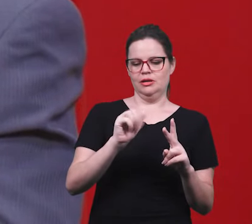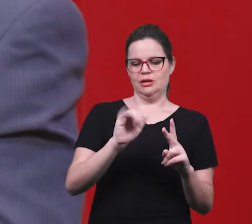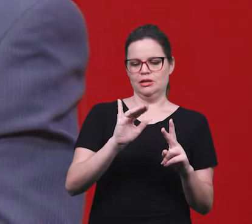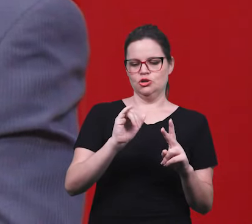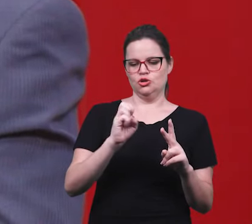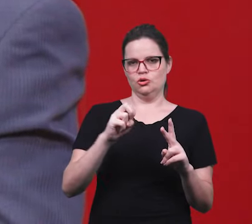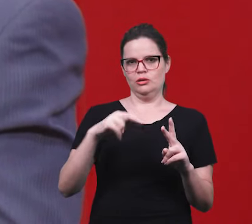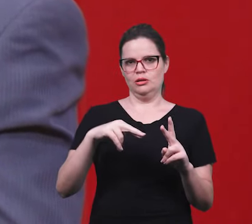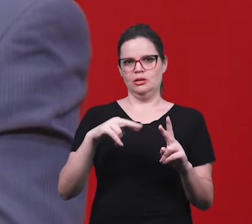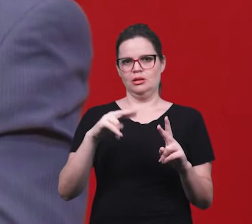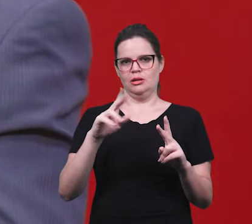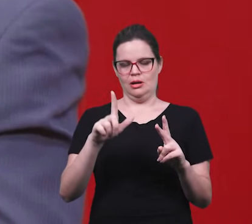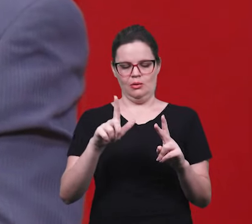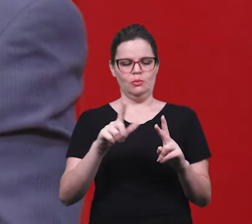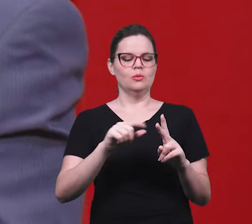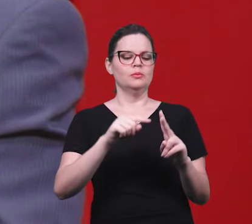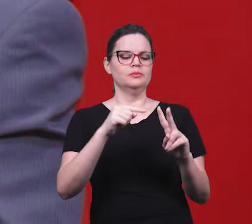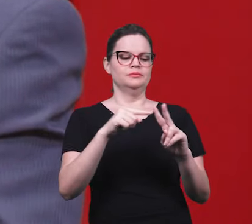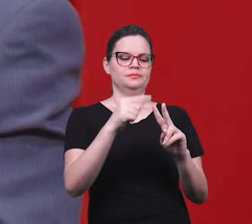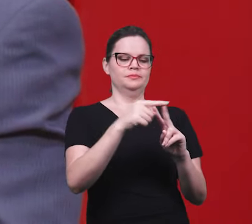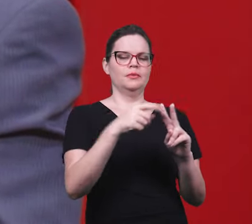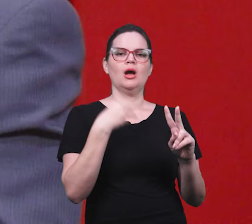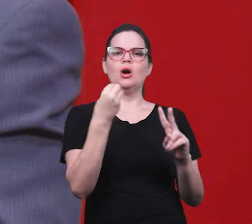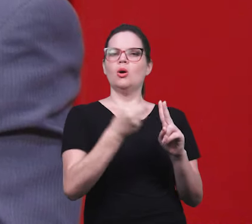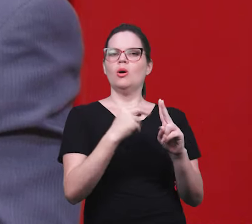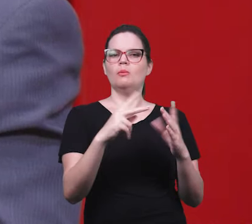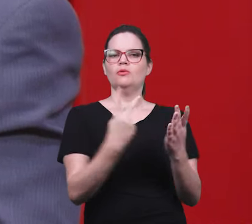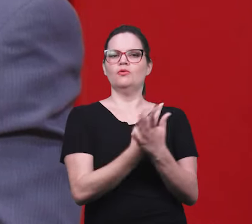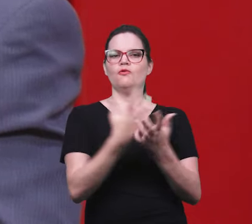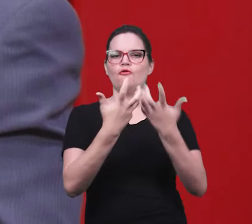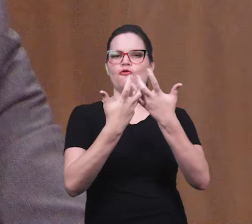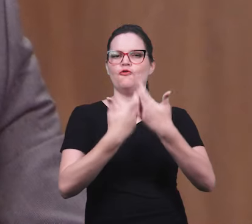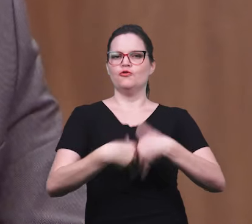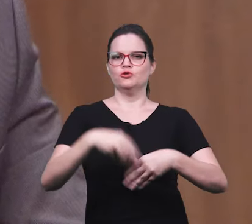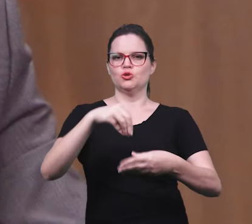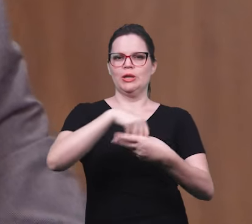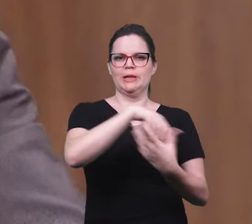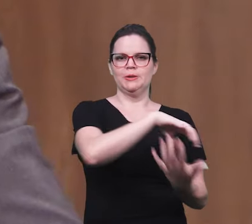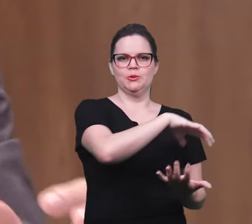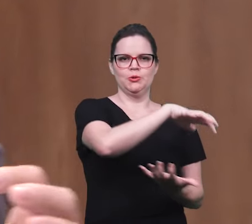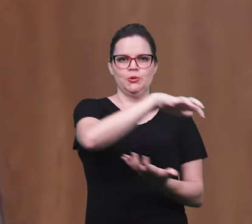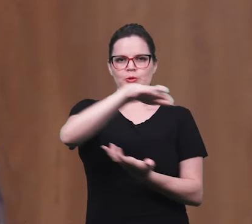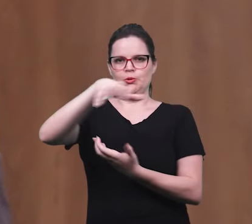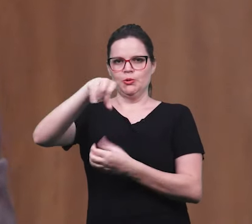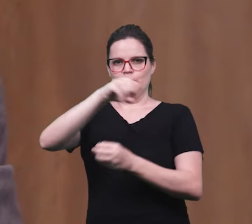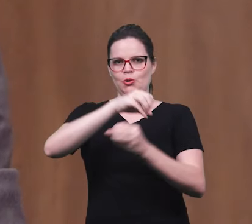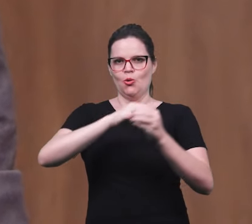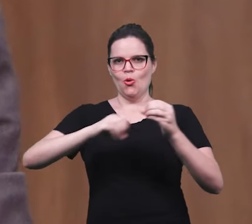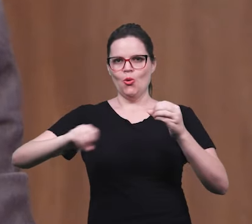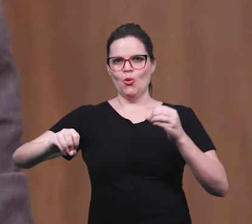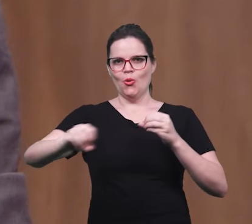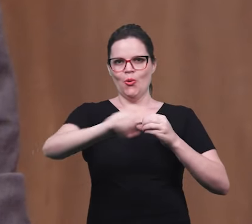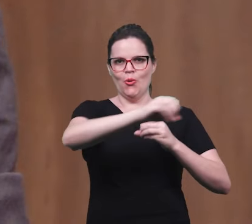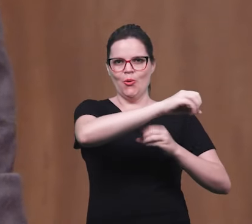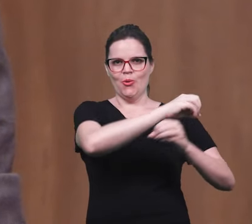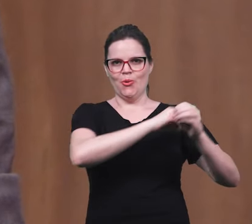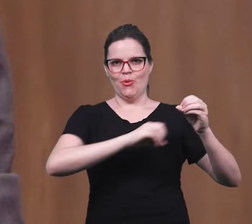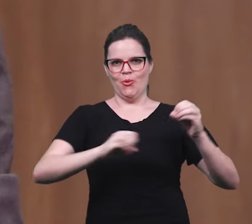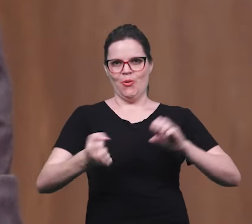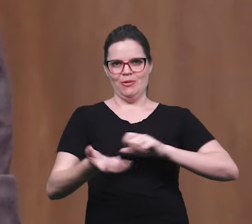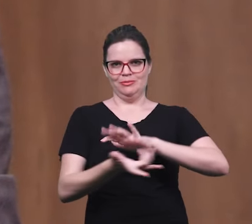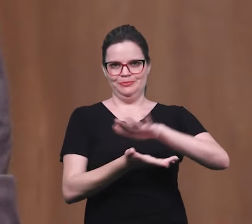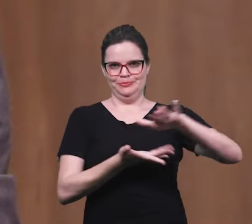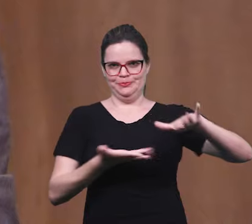ordem, né, esse ajuste fino do universo? Isso é muito interessante, William. O que acontece? A energia cinética ela